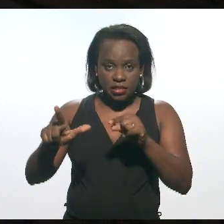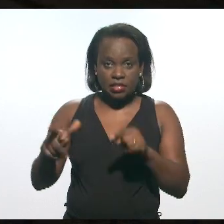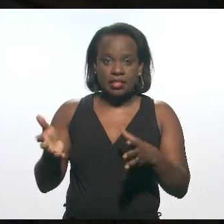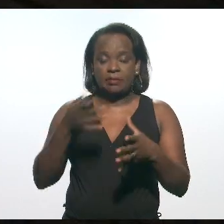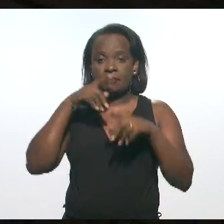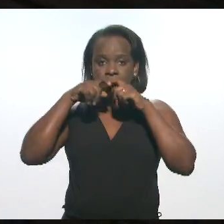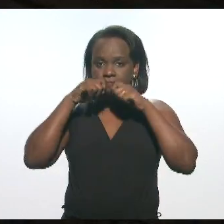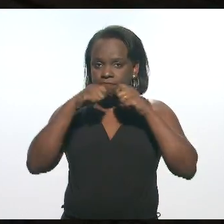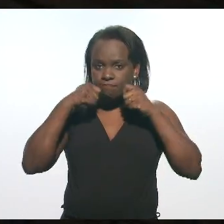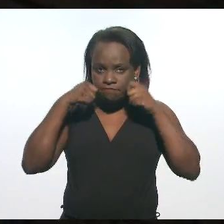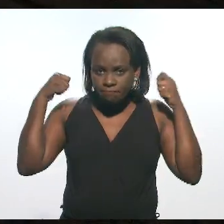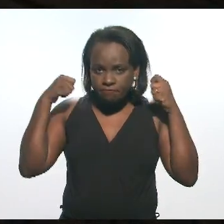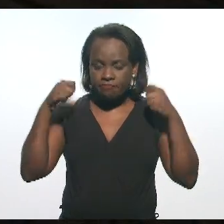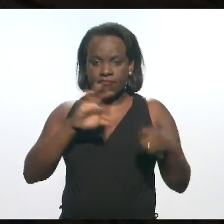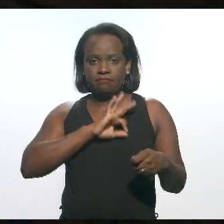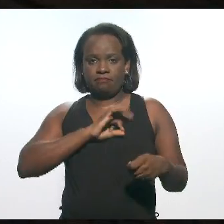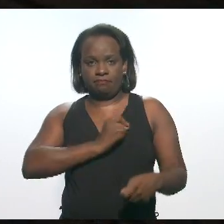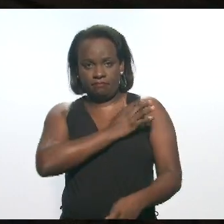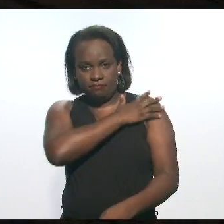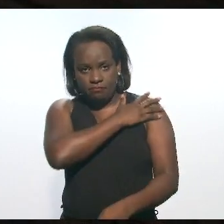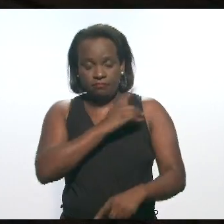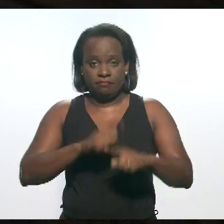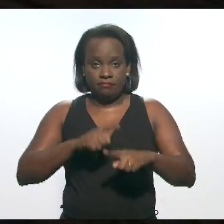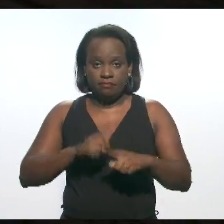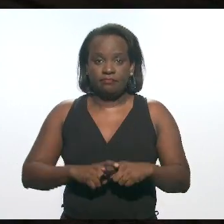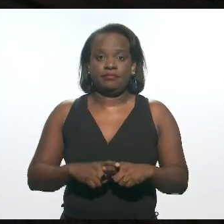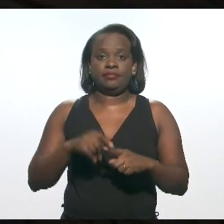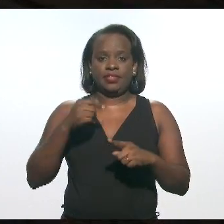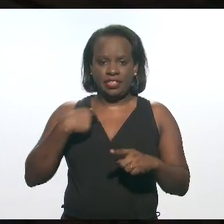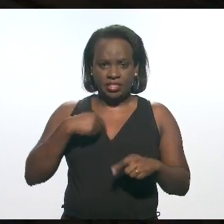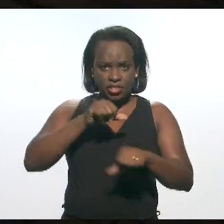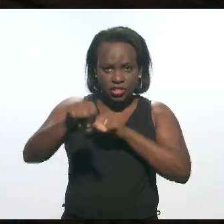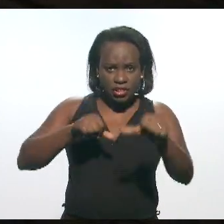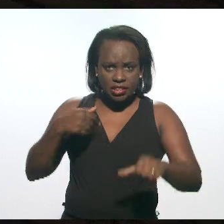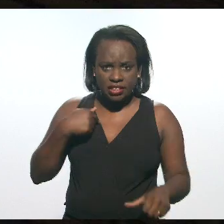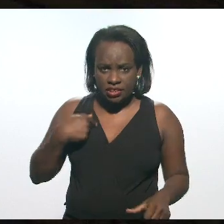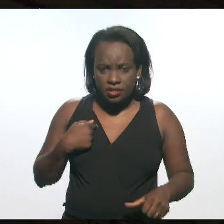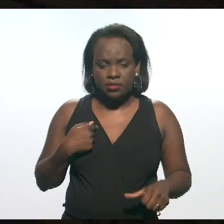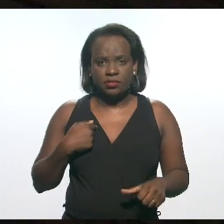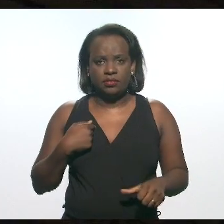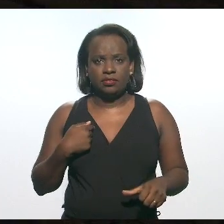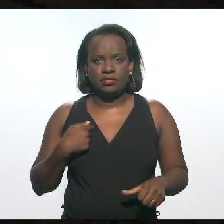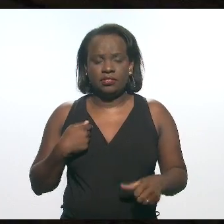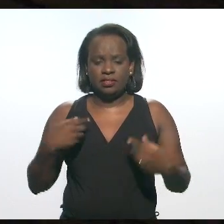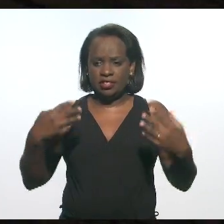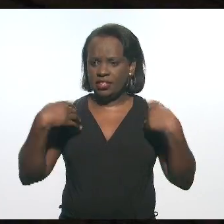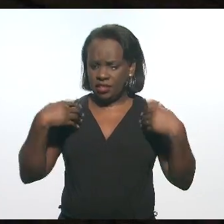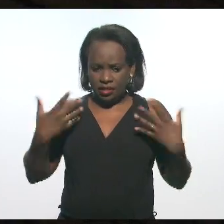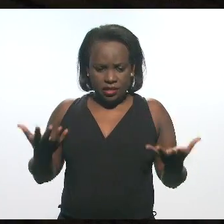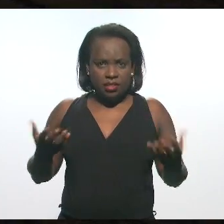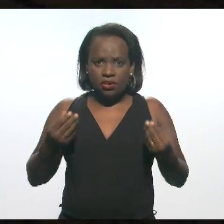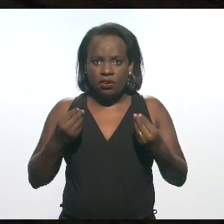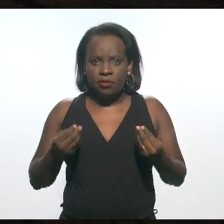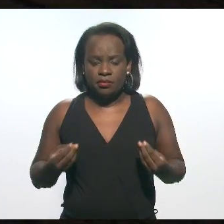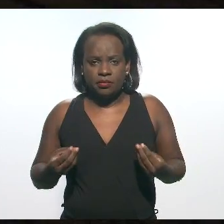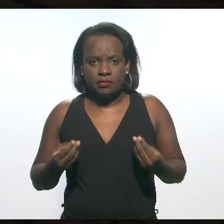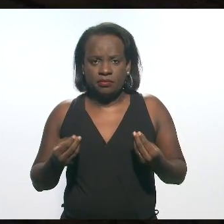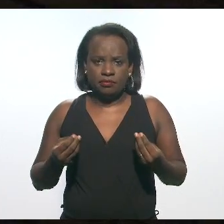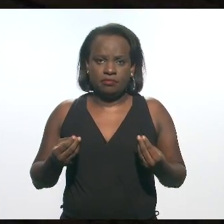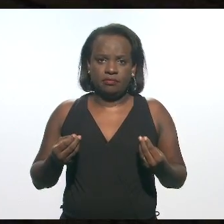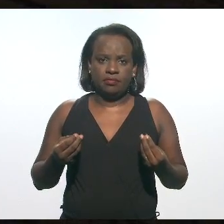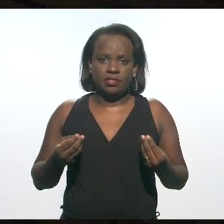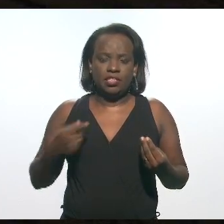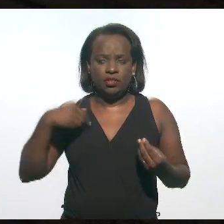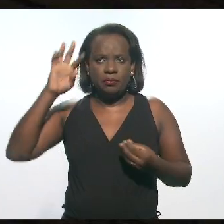amor taça o policial militar porque sou esse sou eu senhor presidente que me pede uma situação dessa